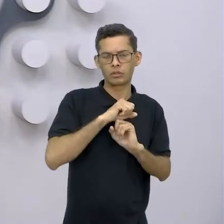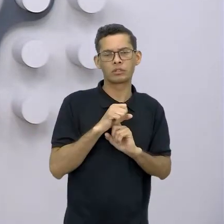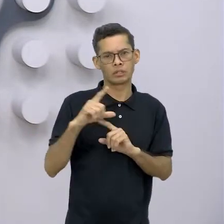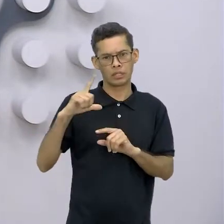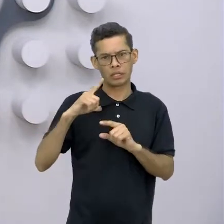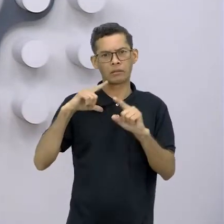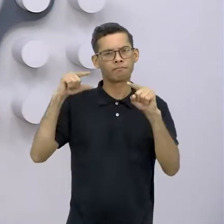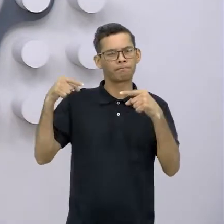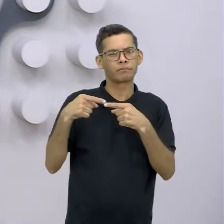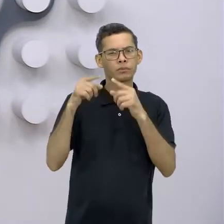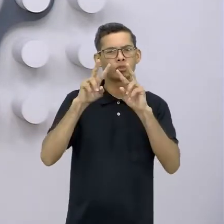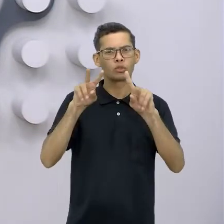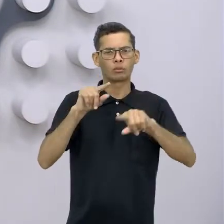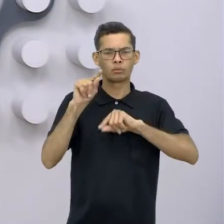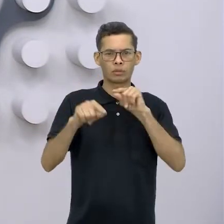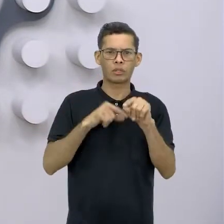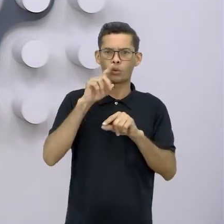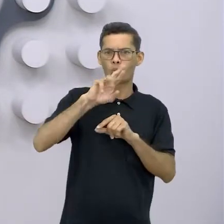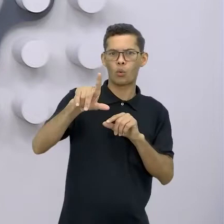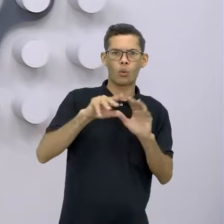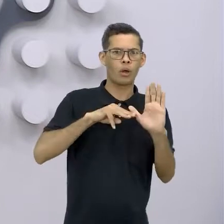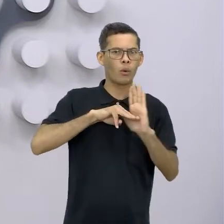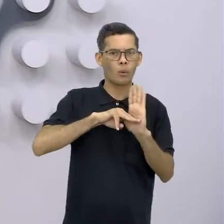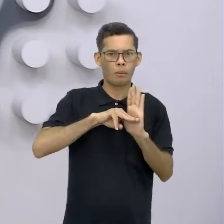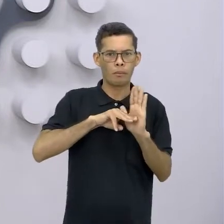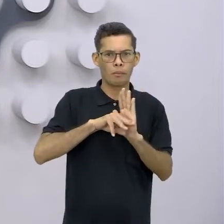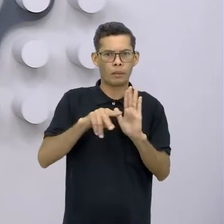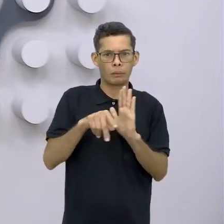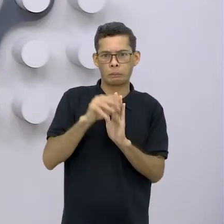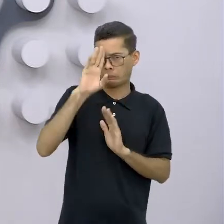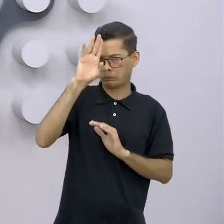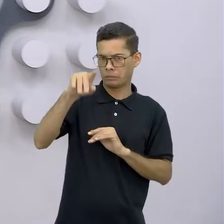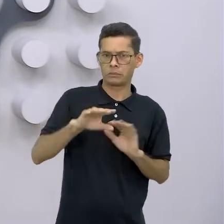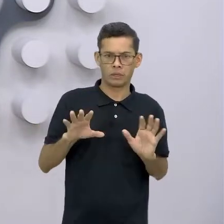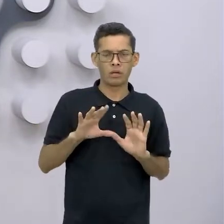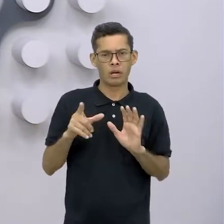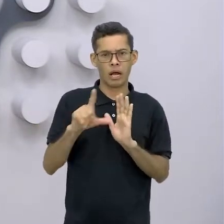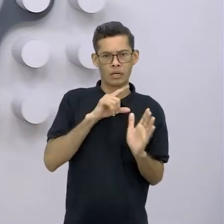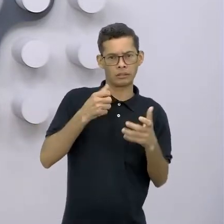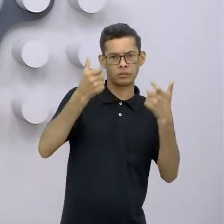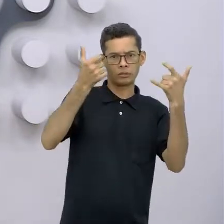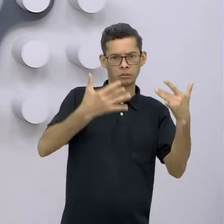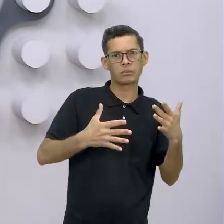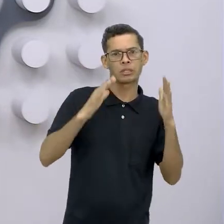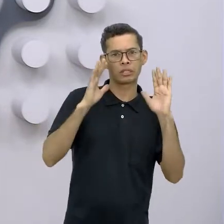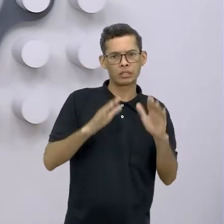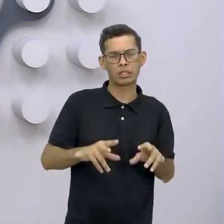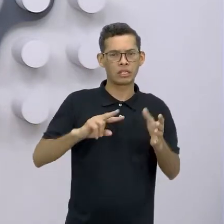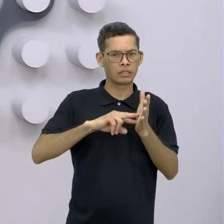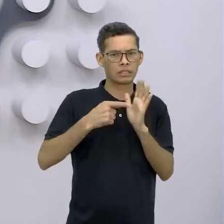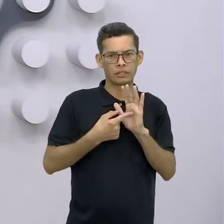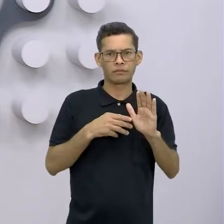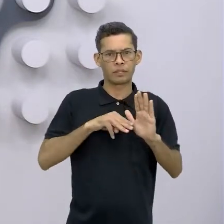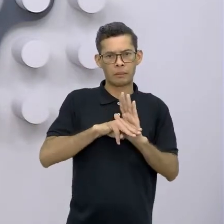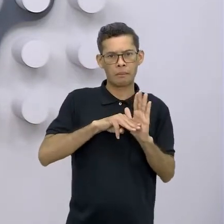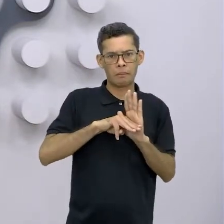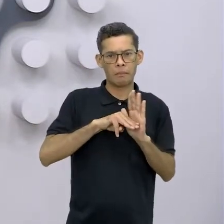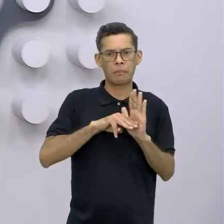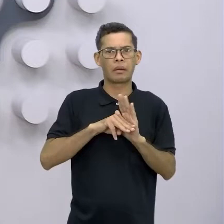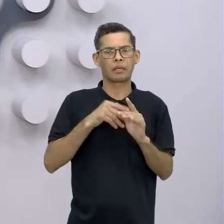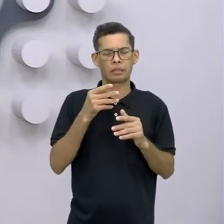ver não com o método em si. O método, então, eu já até expliquei a raiz dessa palavra, meta-odos,